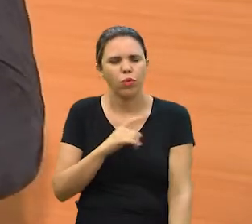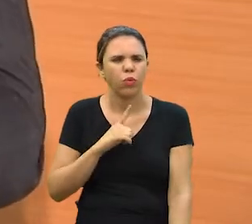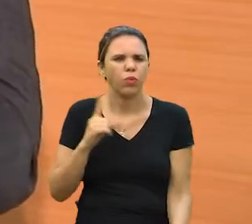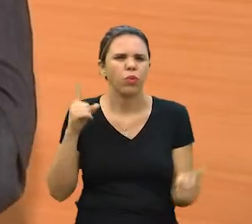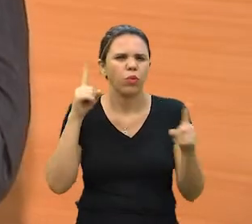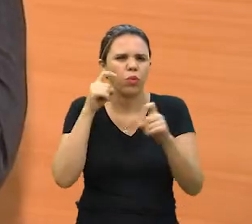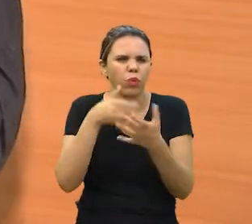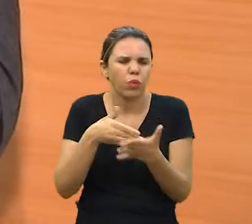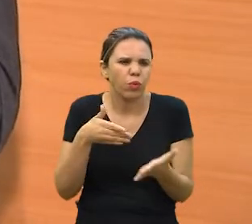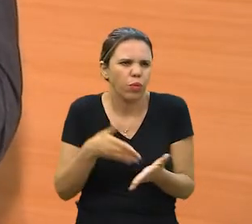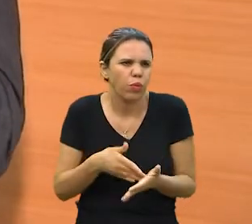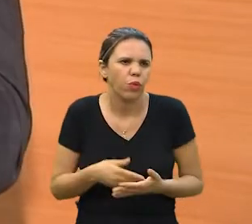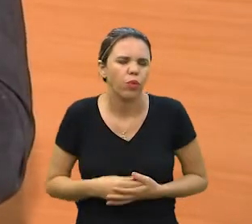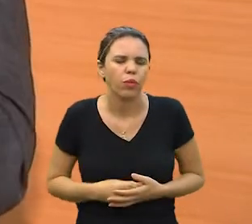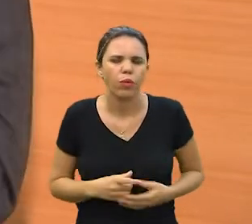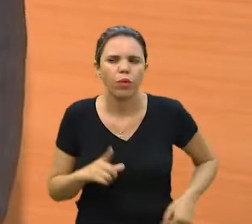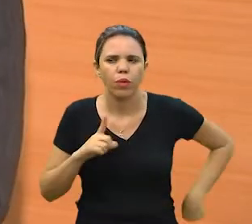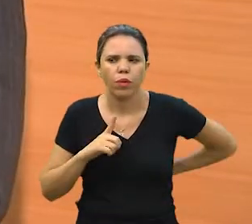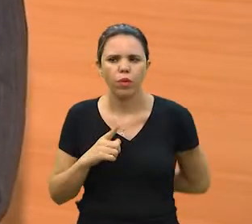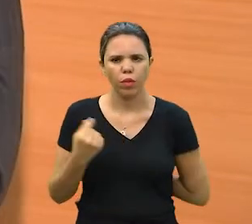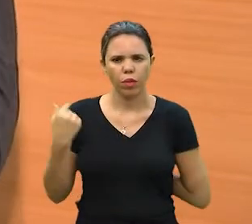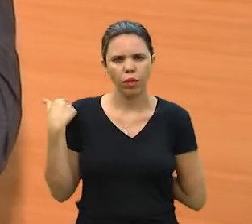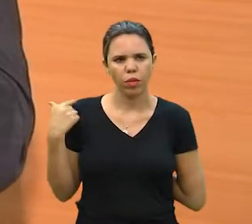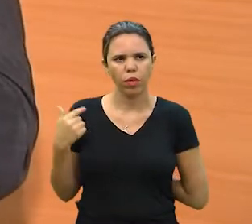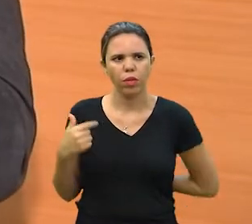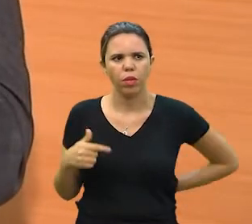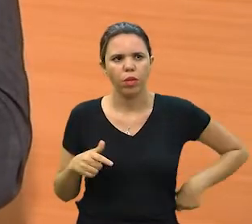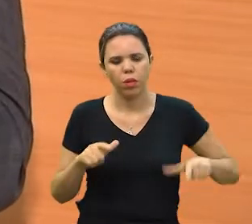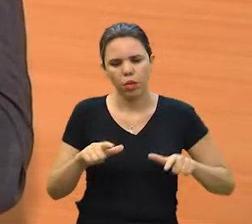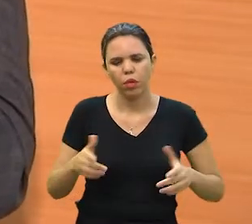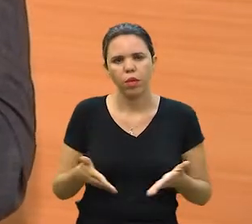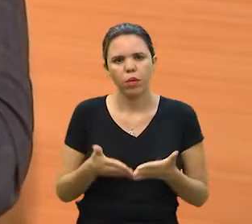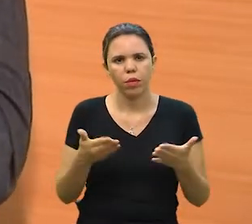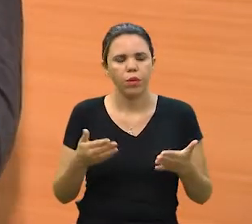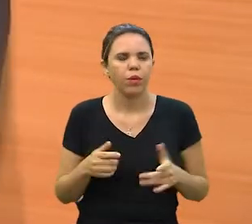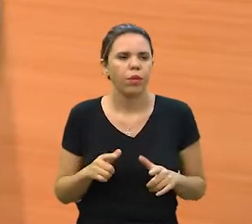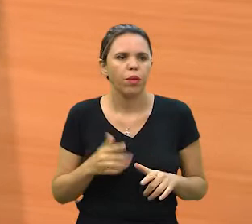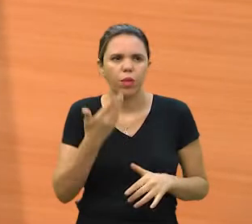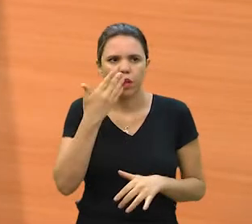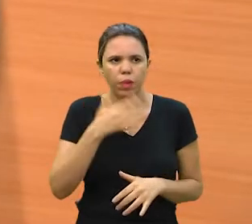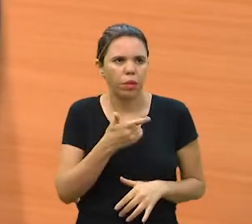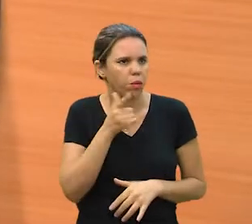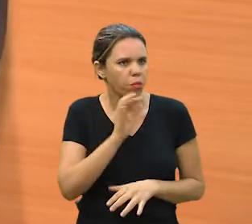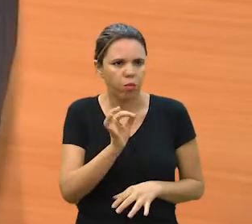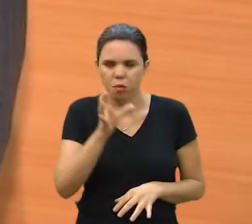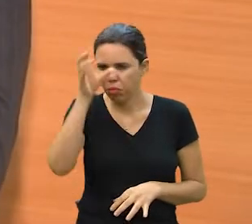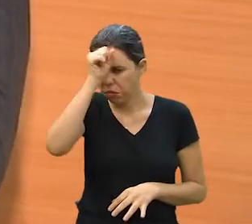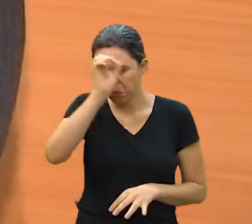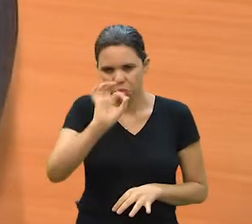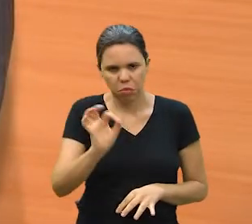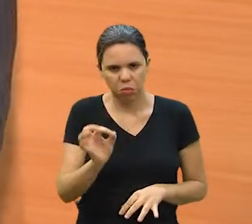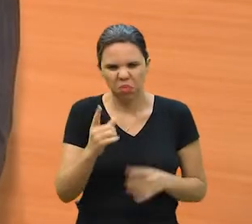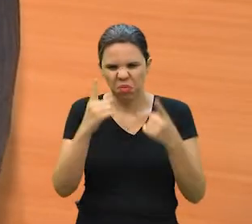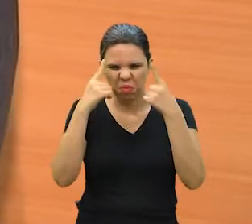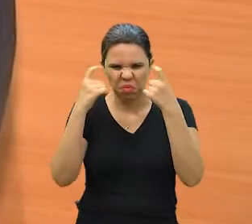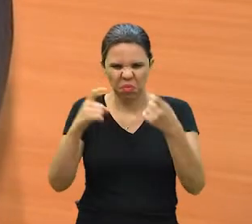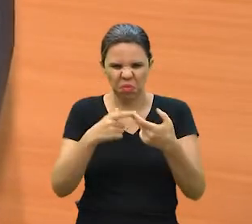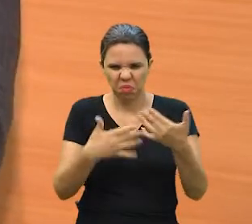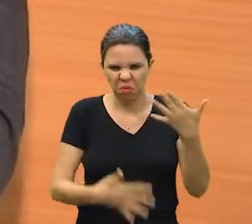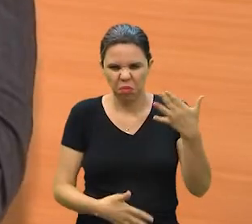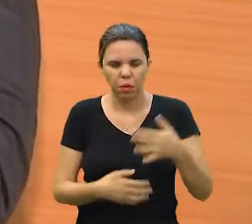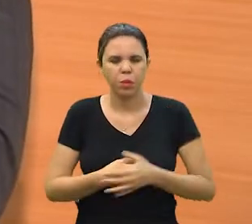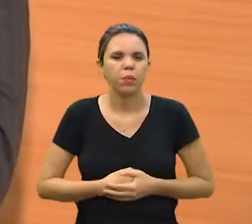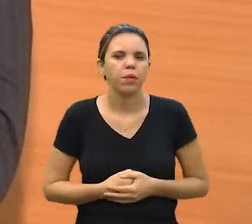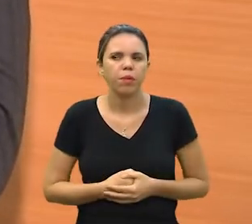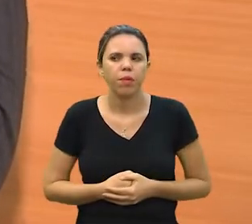tinha uma dificuldade, né, era uma área de vulnerabilidade, as crianças não conseguiam aprender, tinha violência, tinha uma